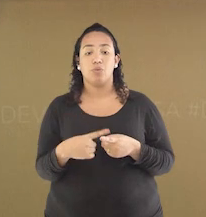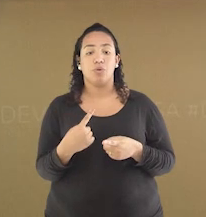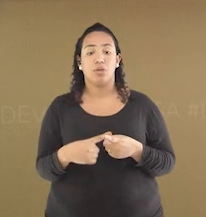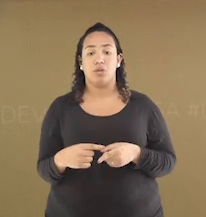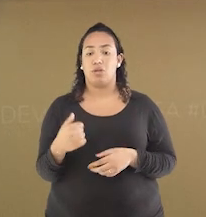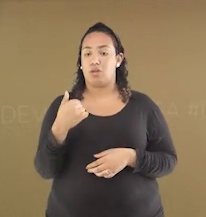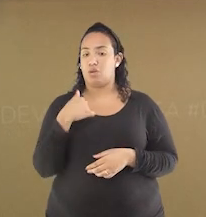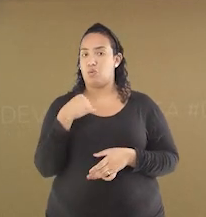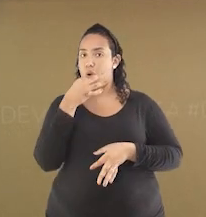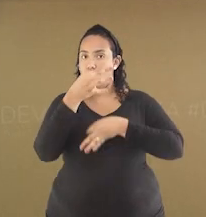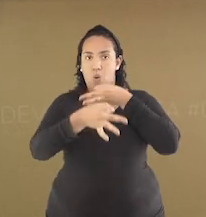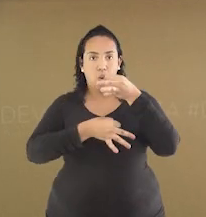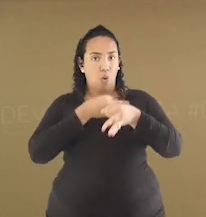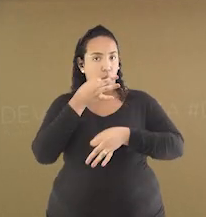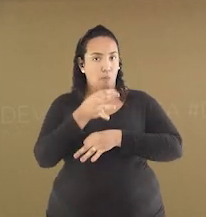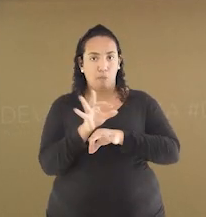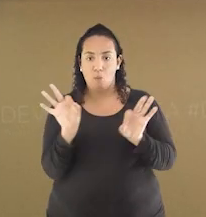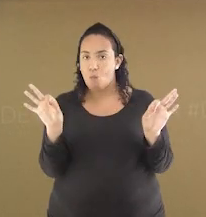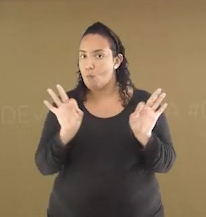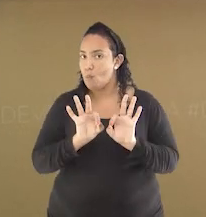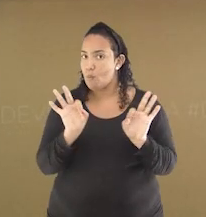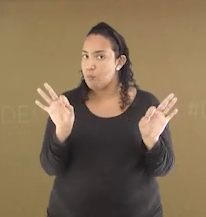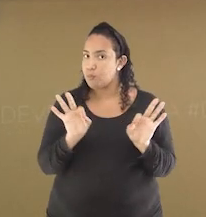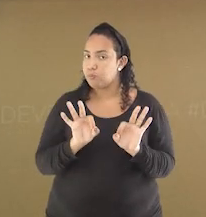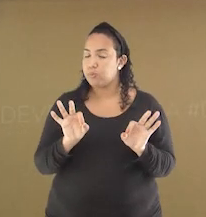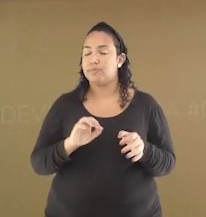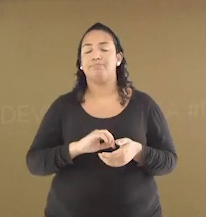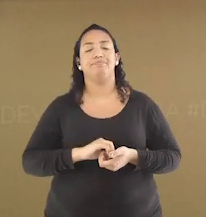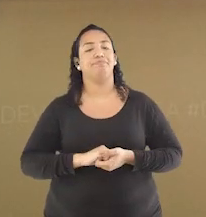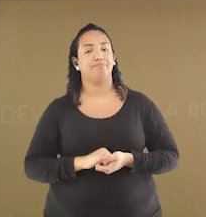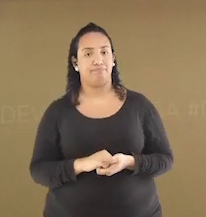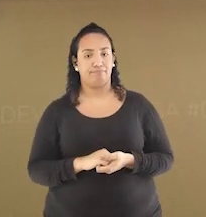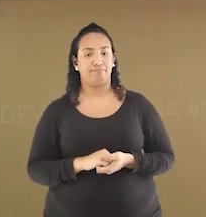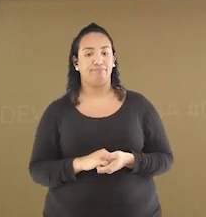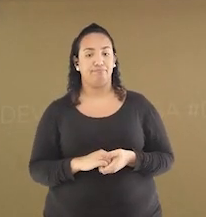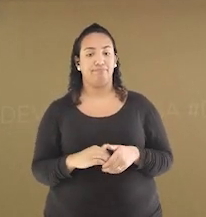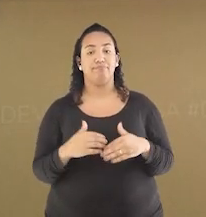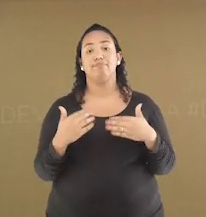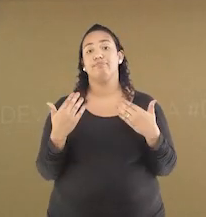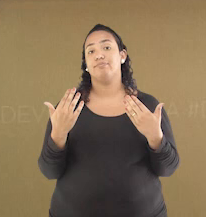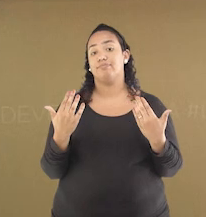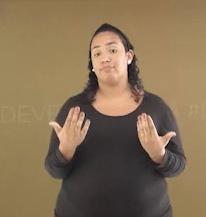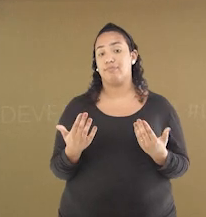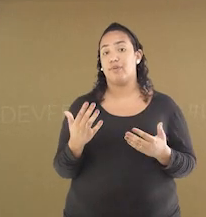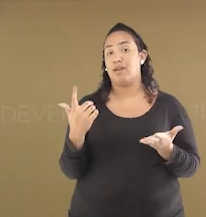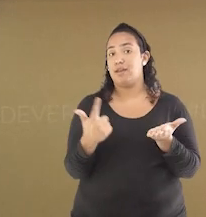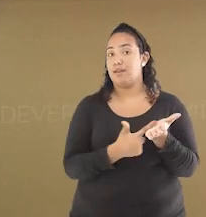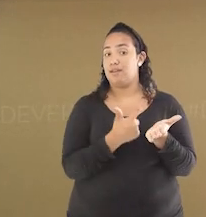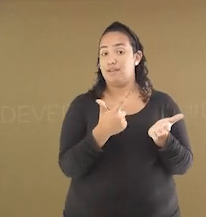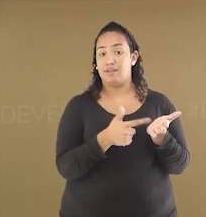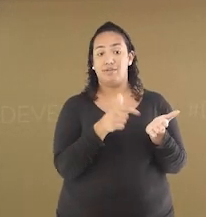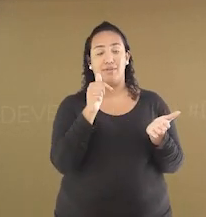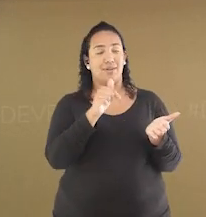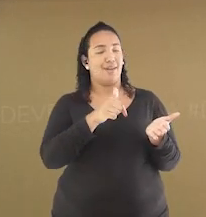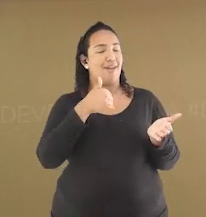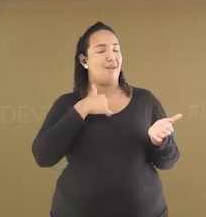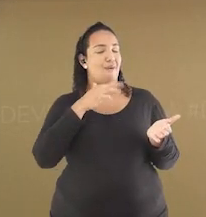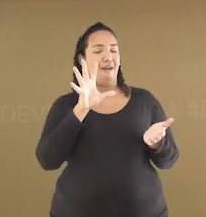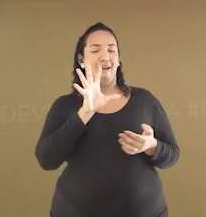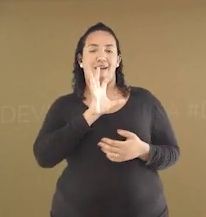faltando, pois eu não dei a minha opinião sobre esse livro. Esse é um dos meus